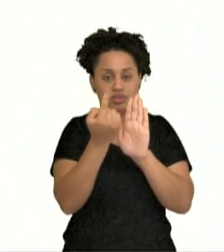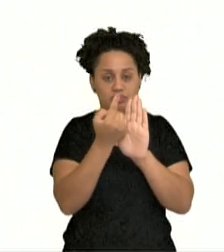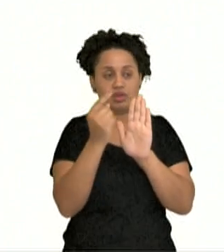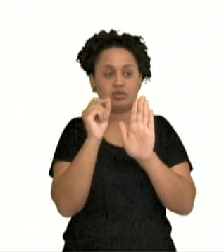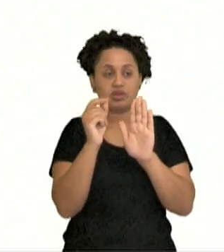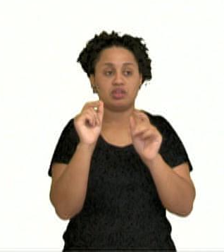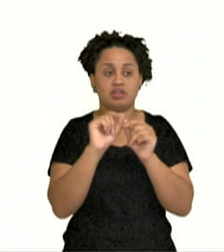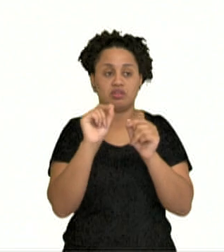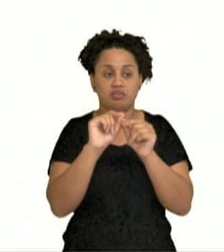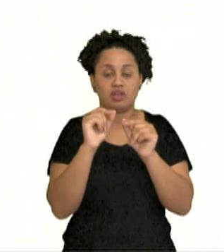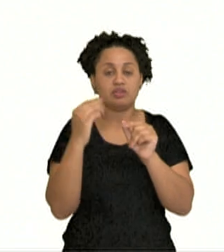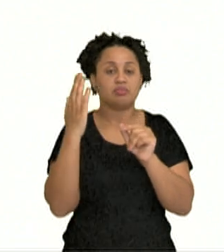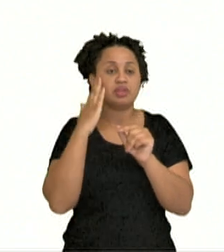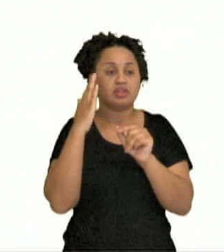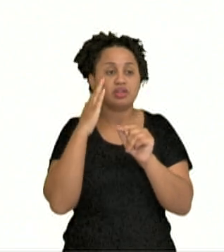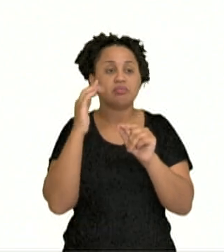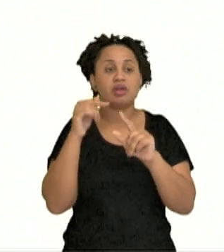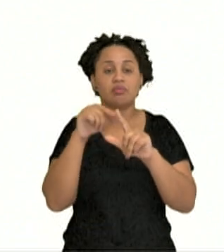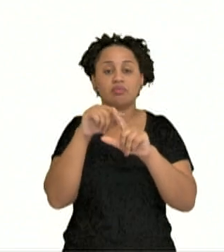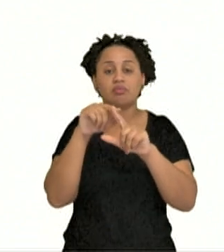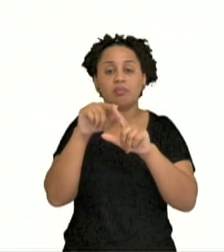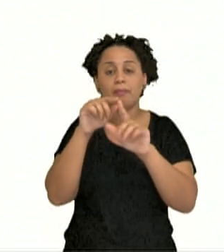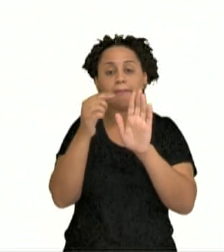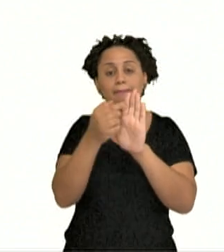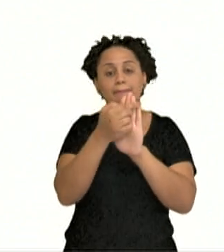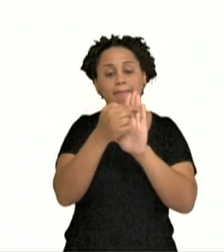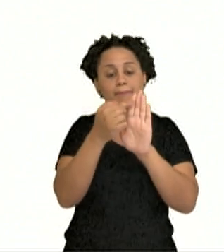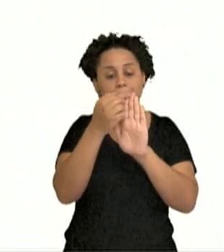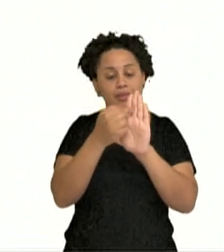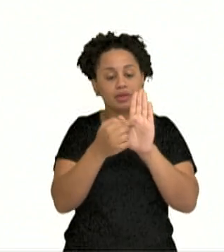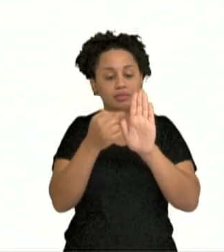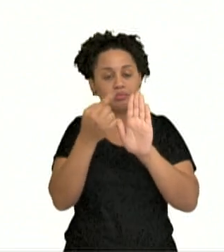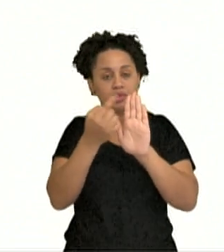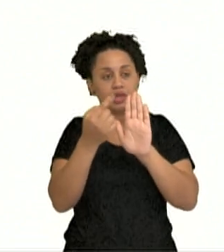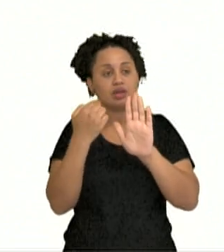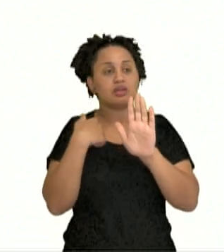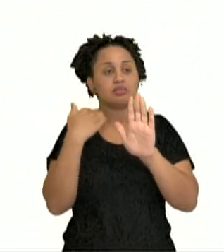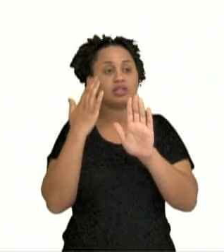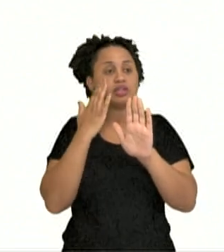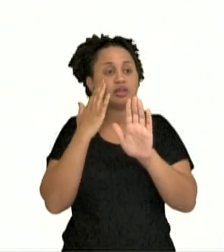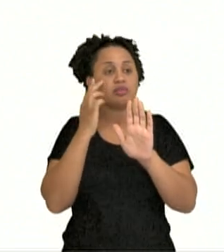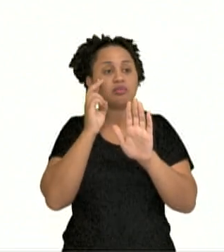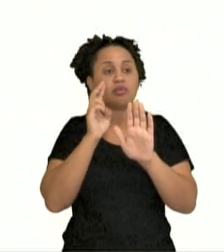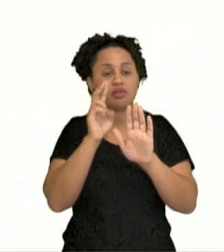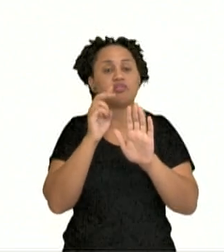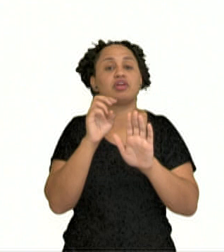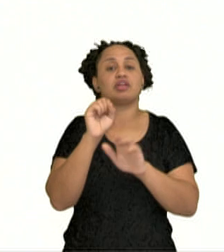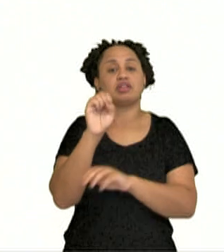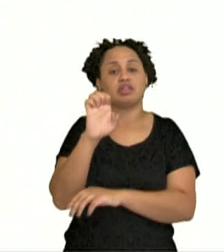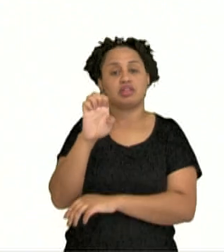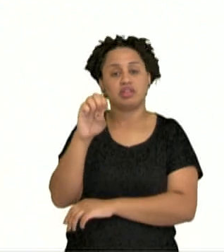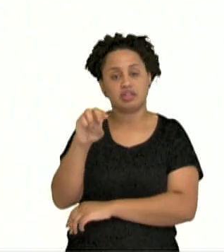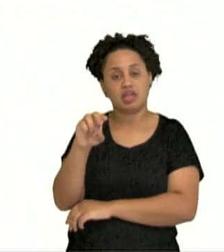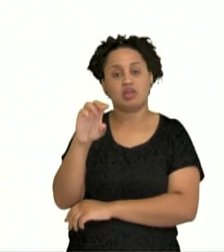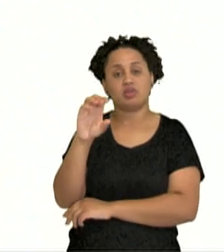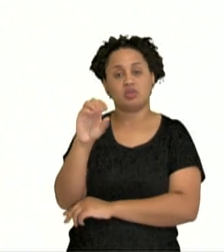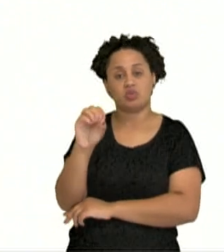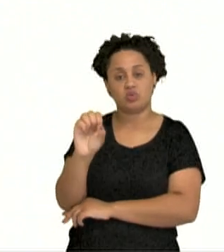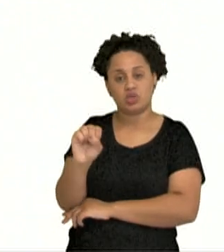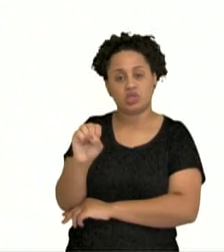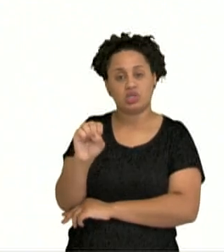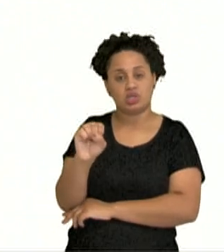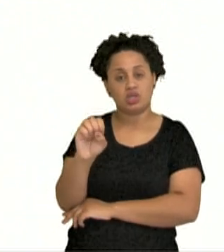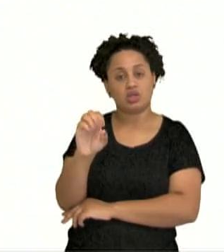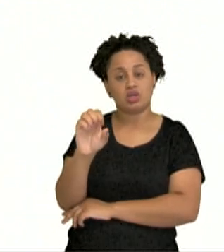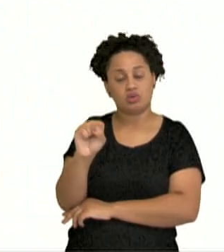encontrar um arco lá no primeiro quadrante que você possa olhar as relações de seno, cosseno e tangente desse ângulo. Então, você